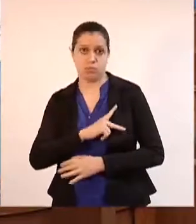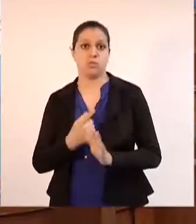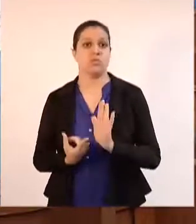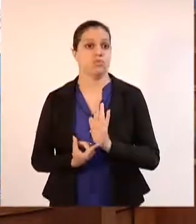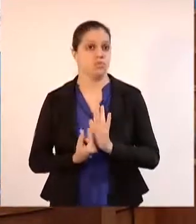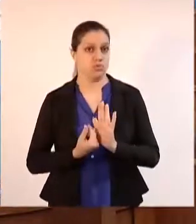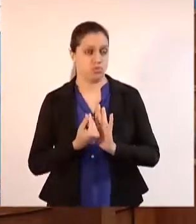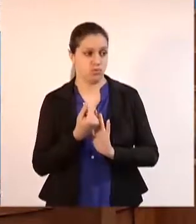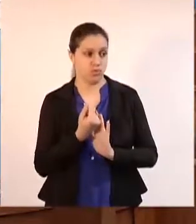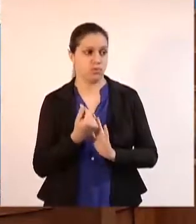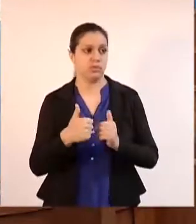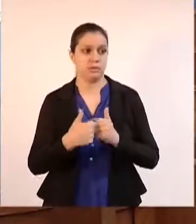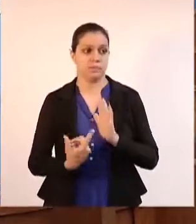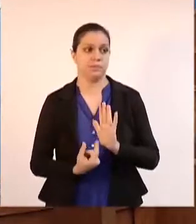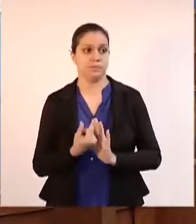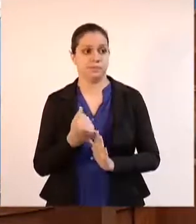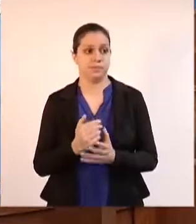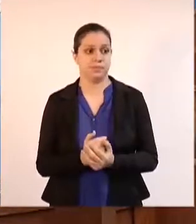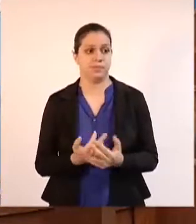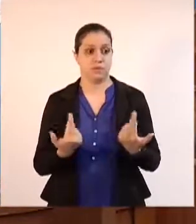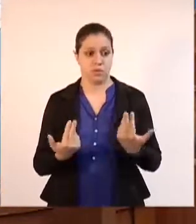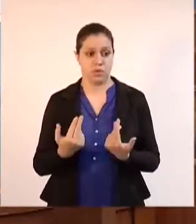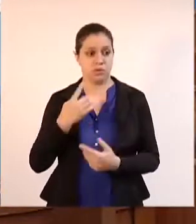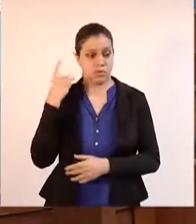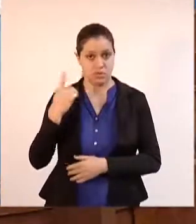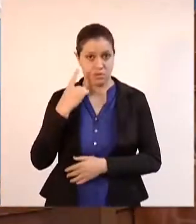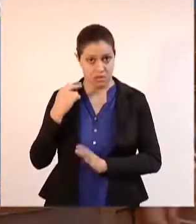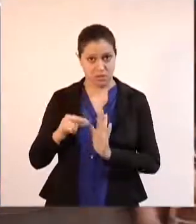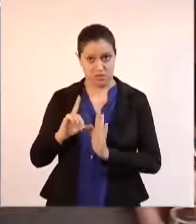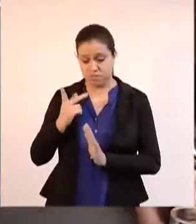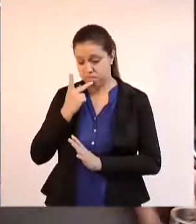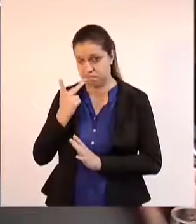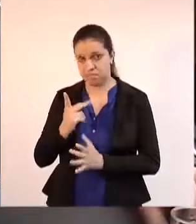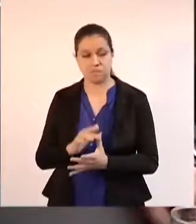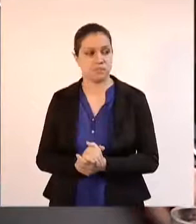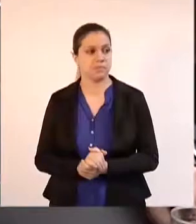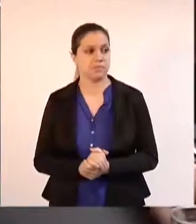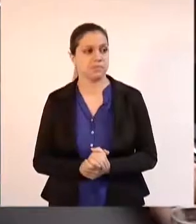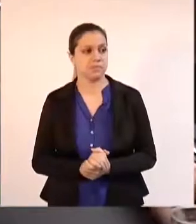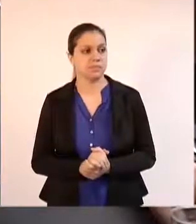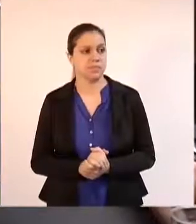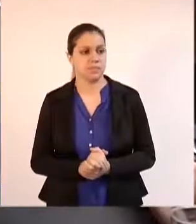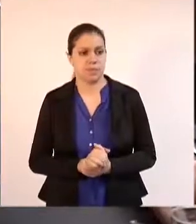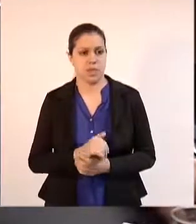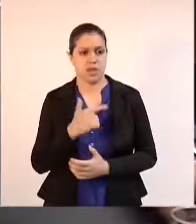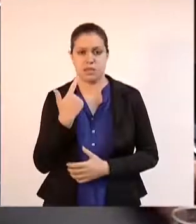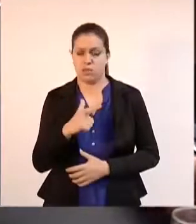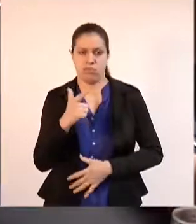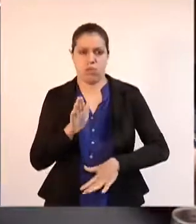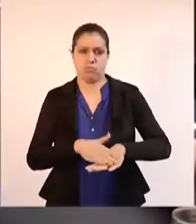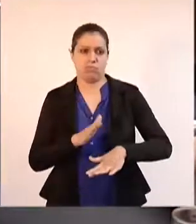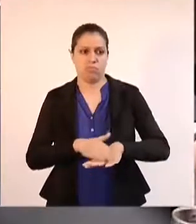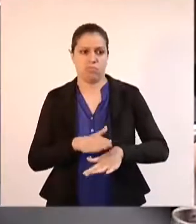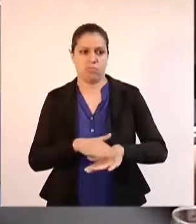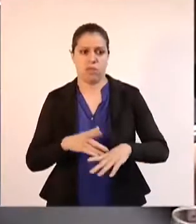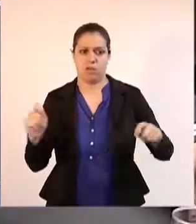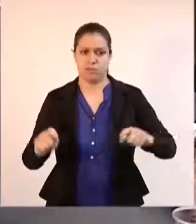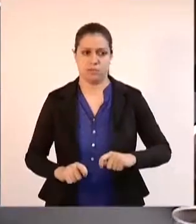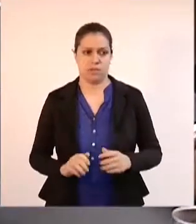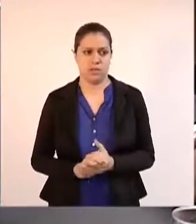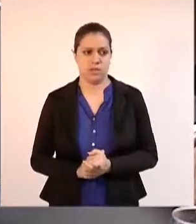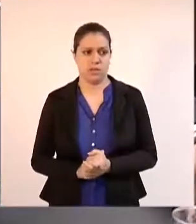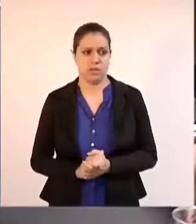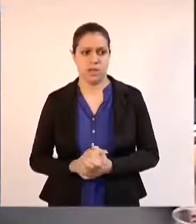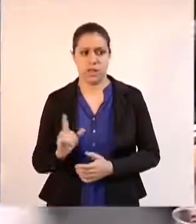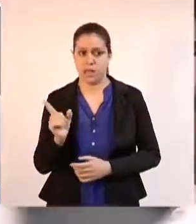Contas, da forma como foi dito pelos parlamentares, não tem atribuição, não é essa decisão de hoje